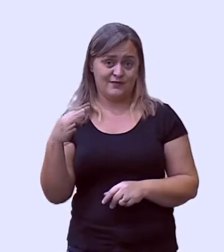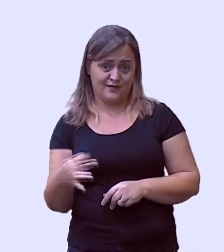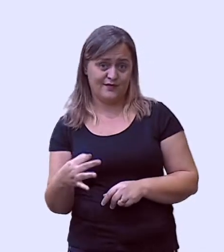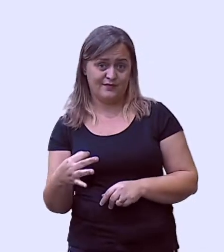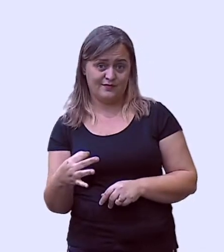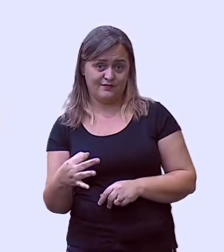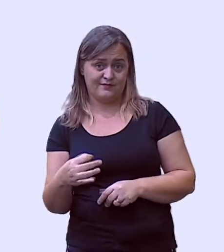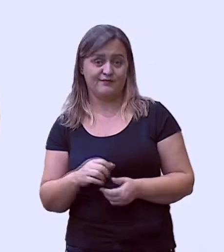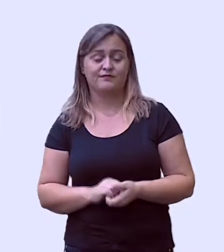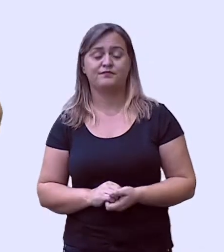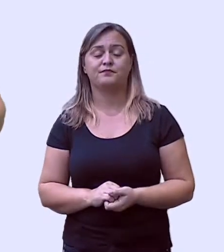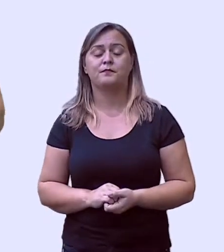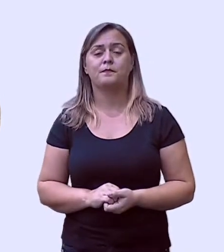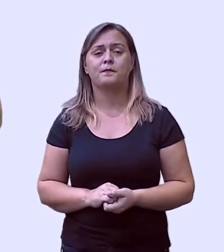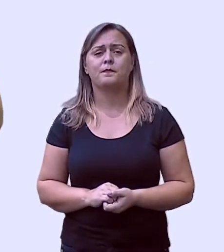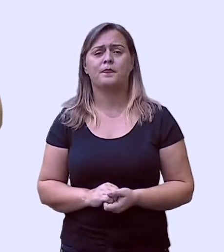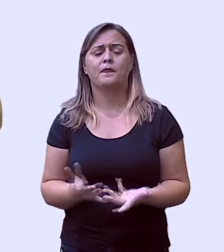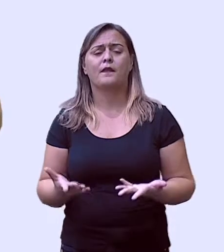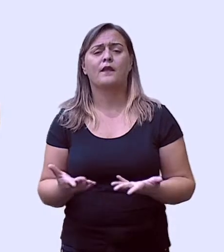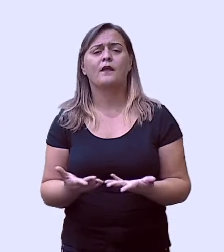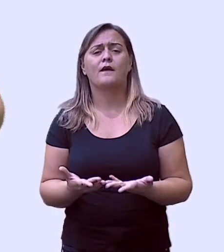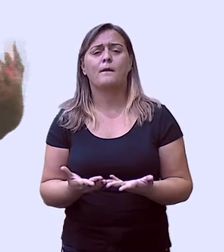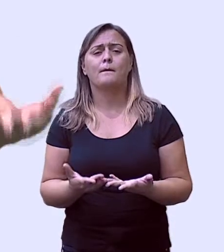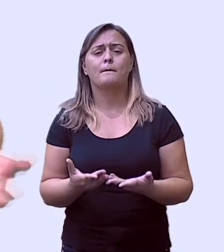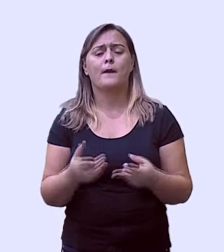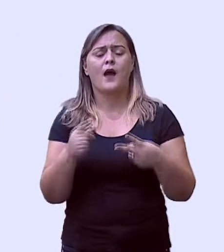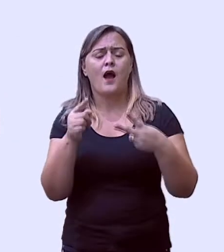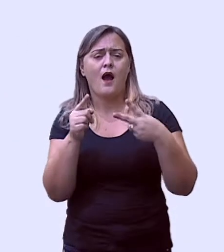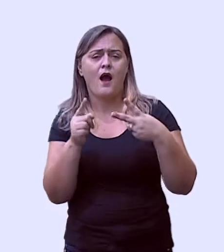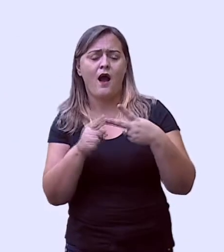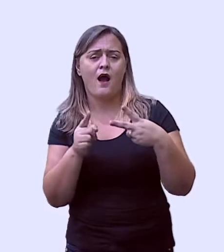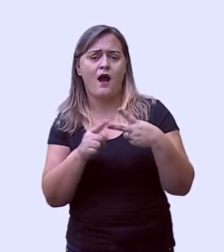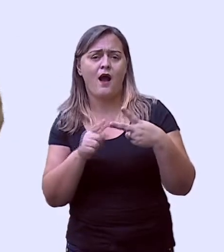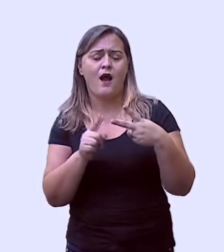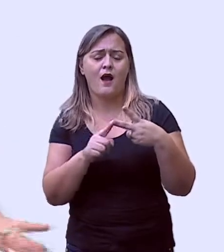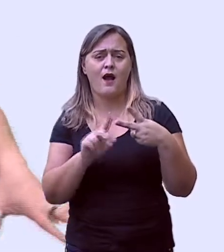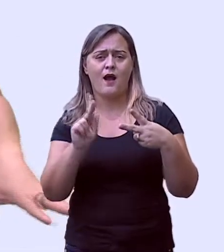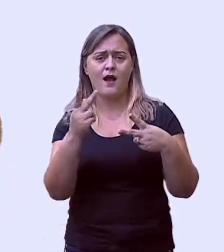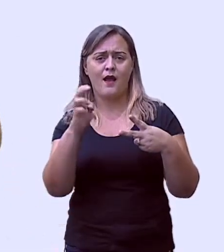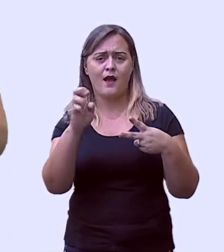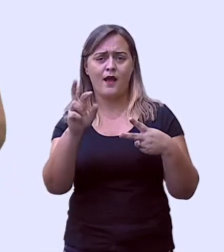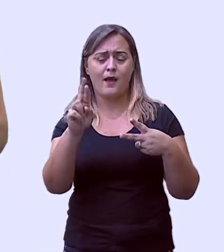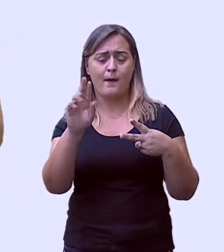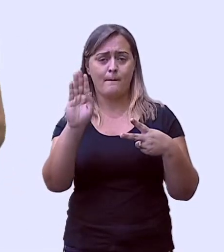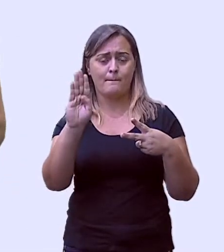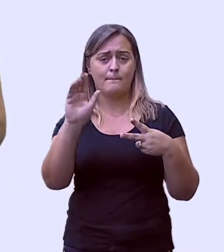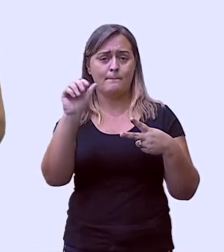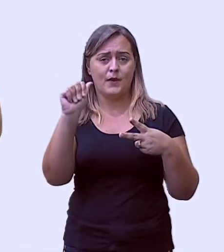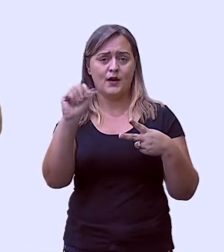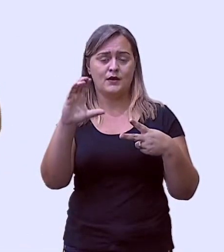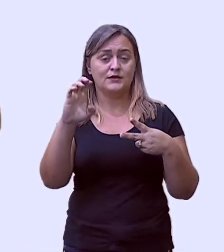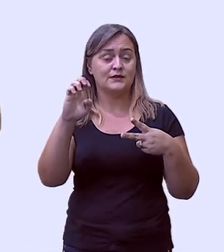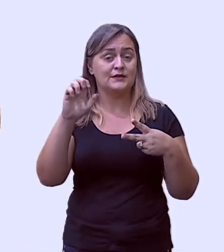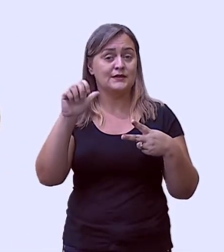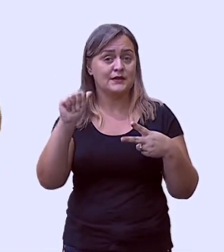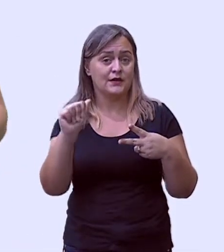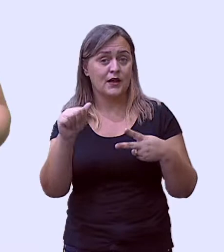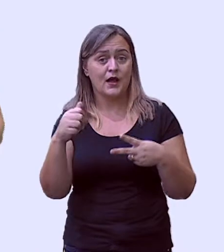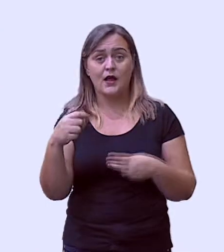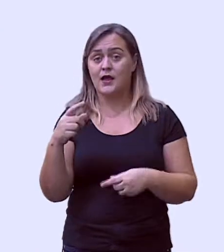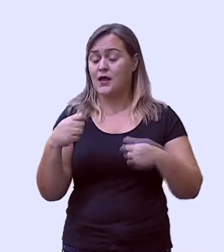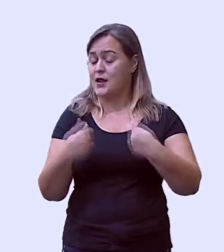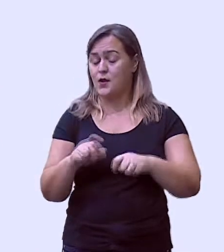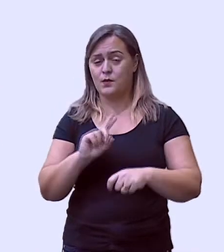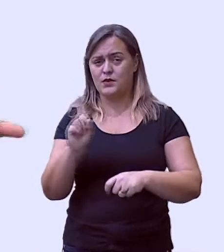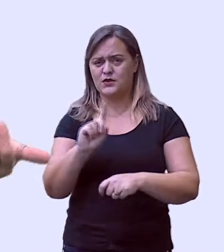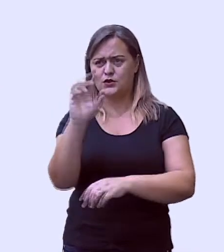vai enfrentar problemas para se desenvolver, pois o sombreamento não vai favorecer o seu crescimento.